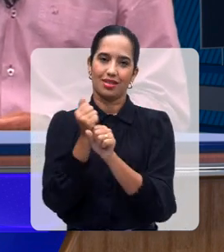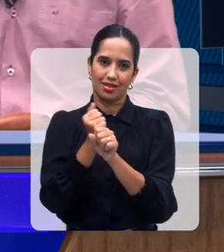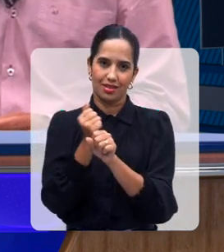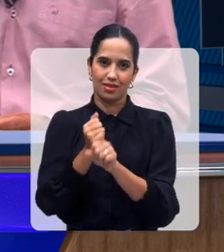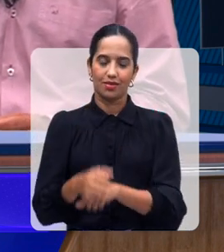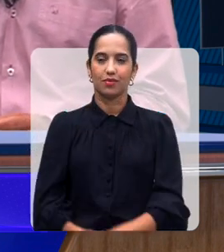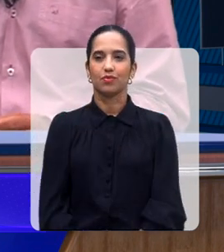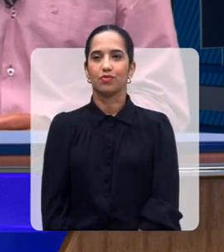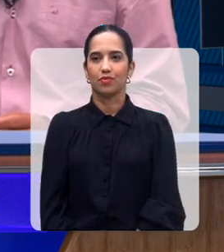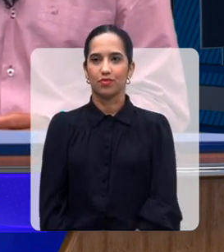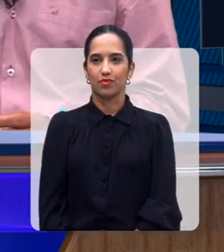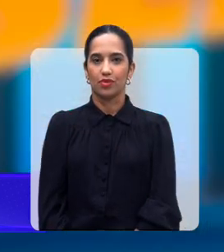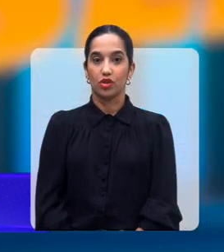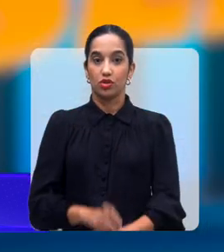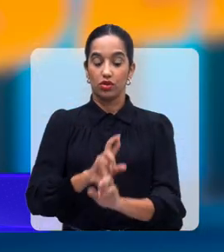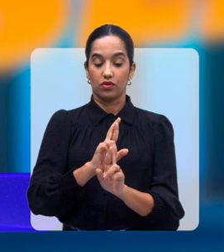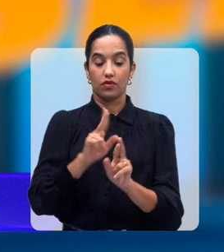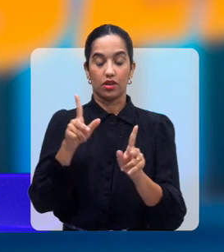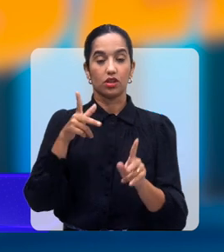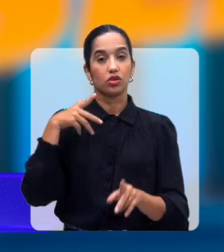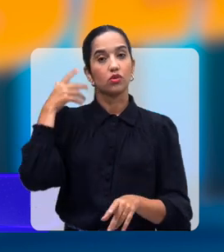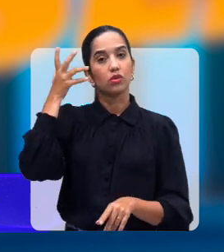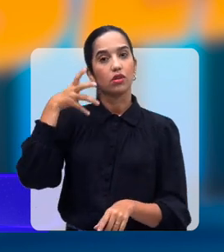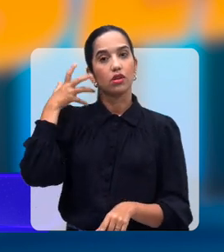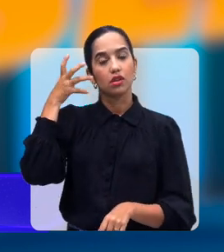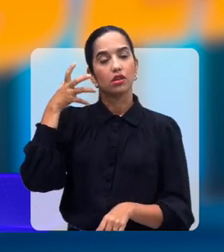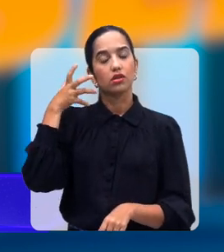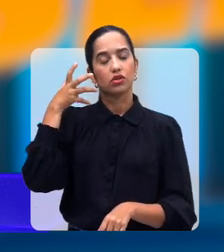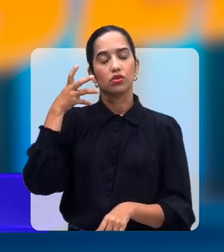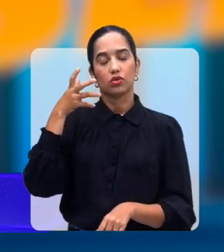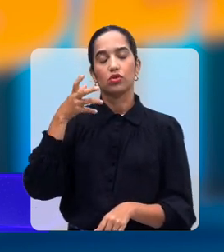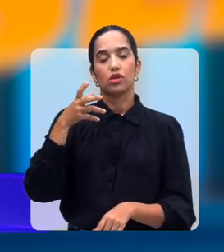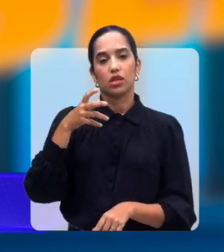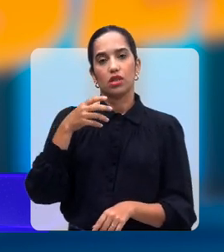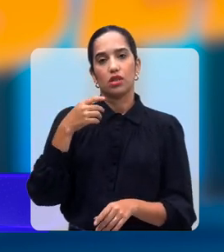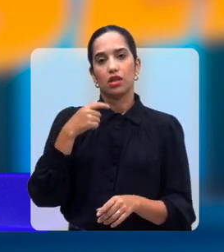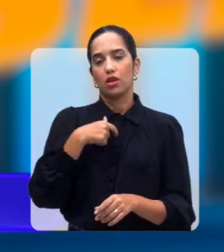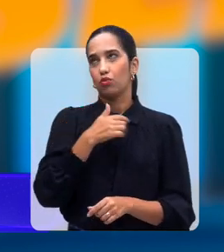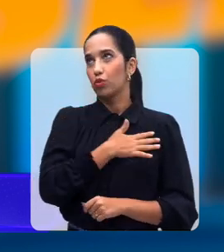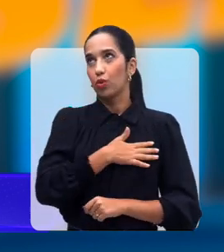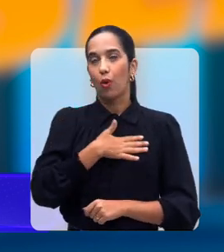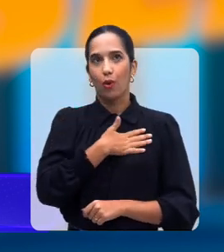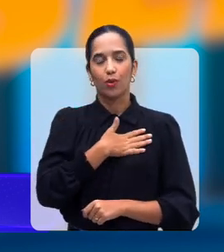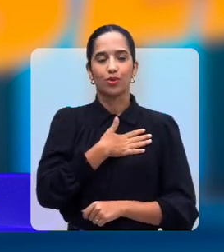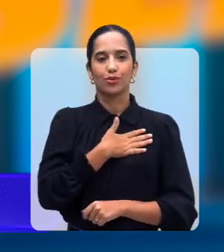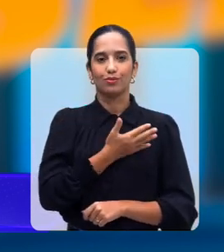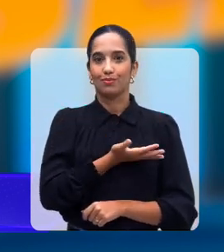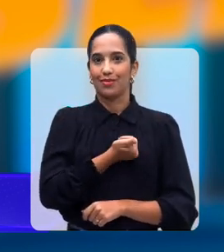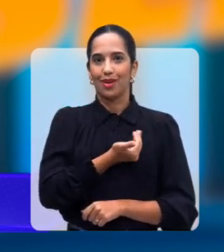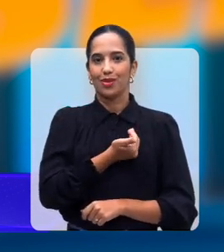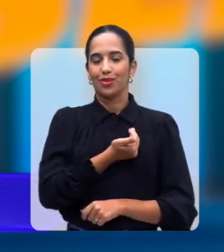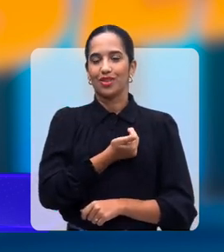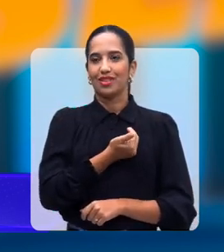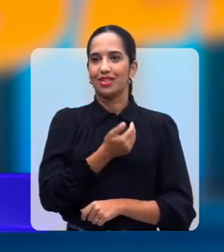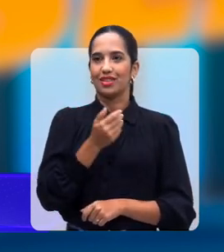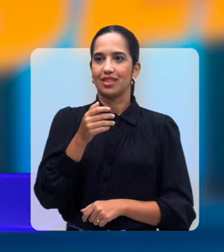anos. Pois é, ao contrário do rádio, o rádio é um veículo muito dinâmico, Sim. é minha paixão. E que ali a gente